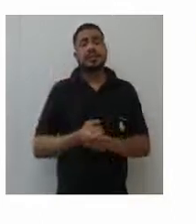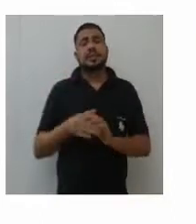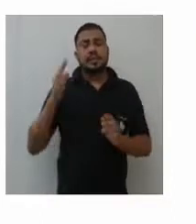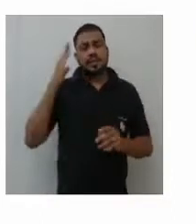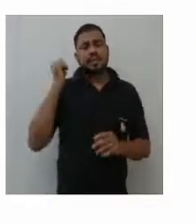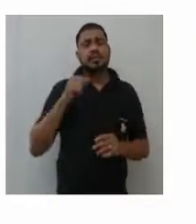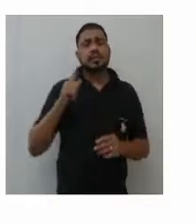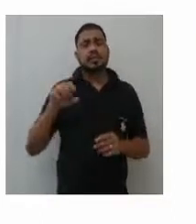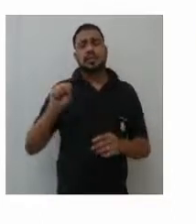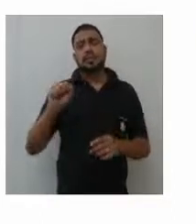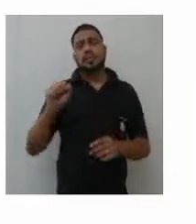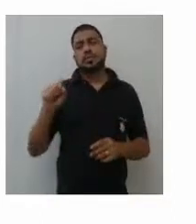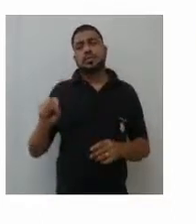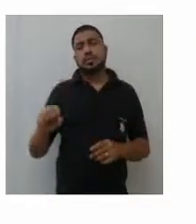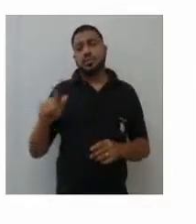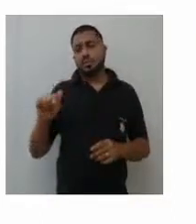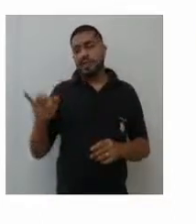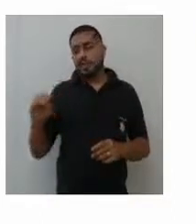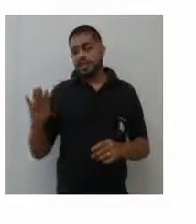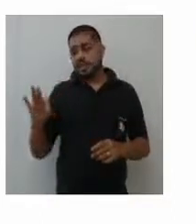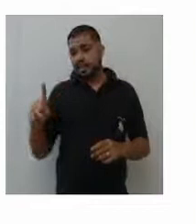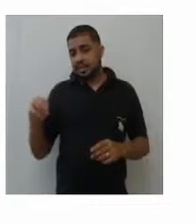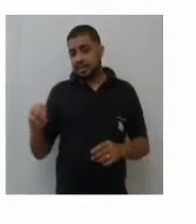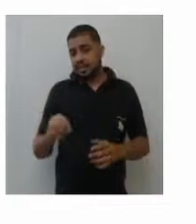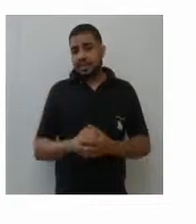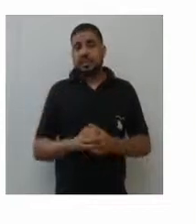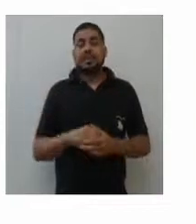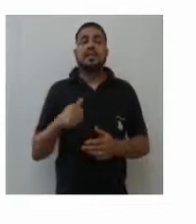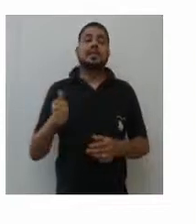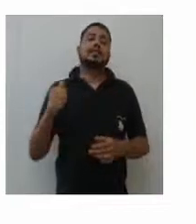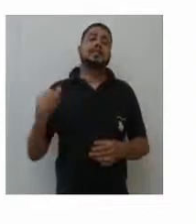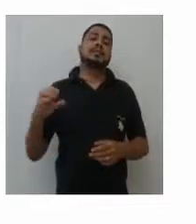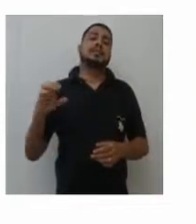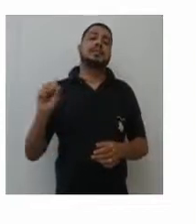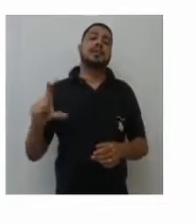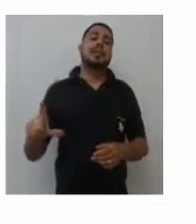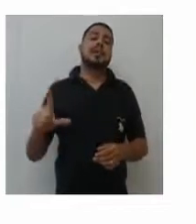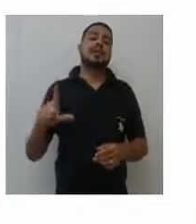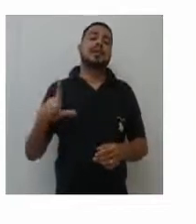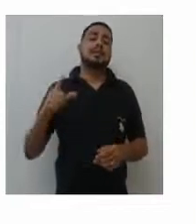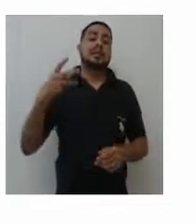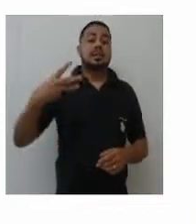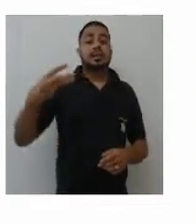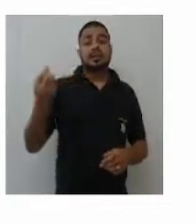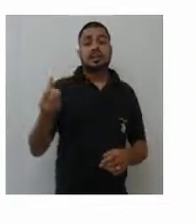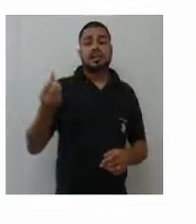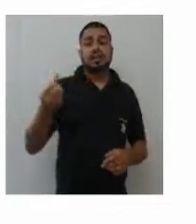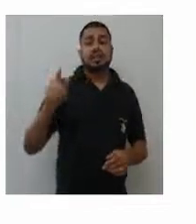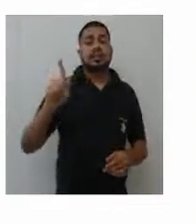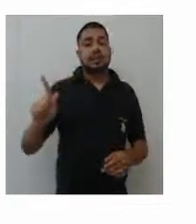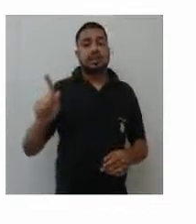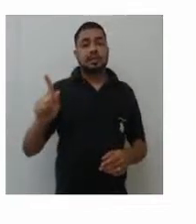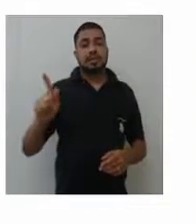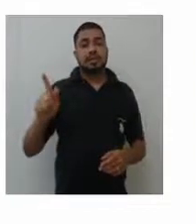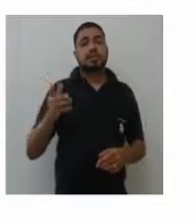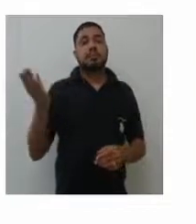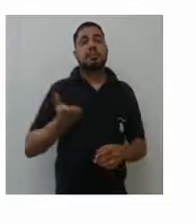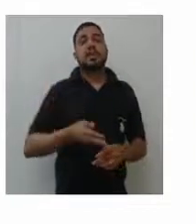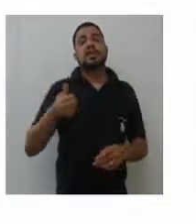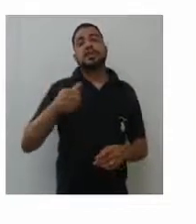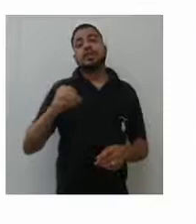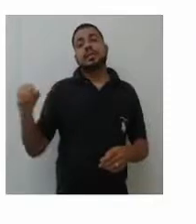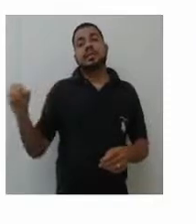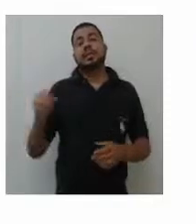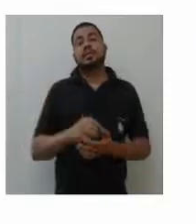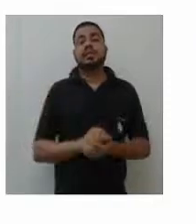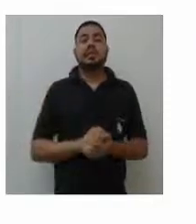Sabendo que a solubilidade de cloreto de sódio, NaCl, é de 36 gramas barra 100 gramas de